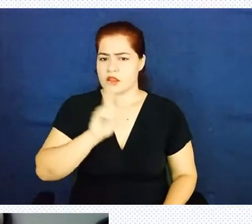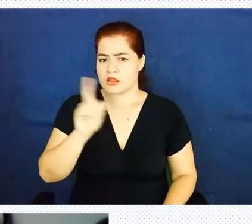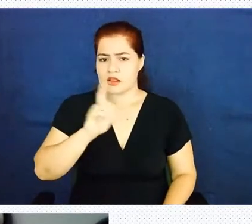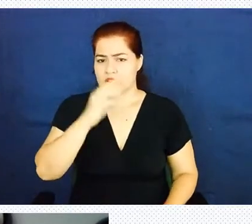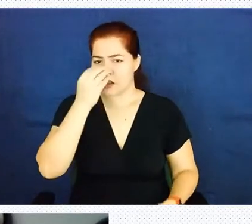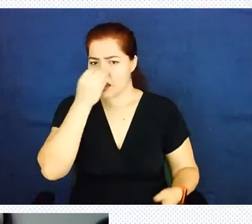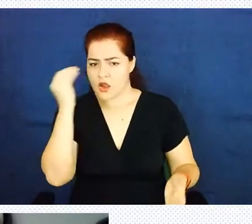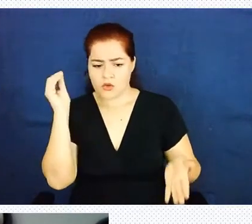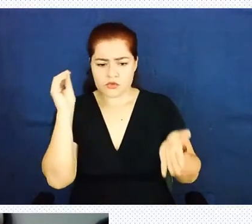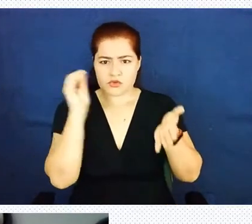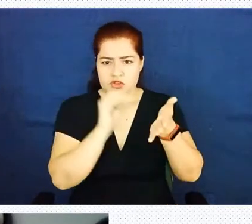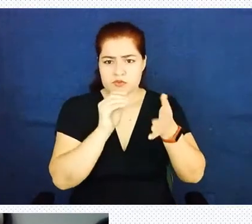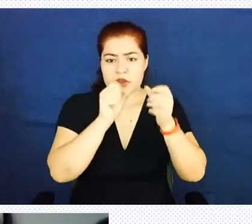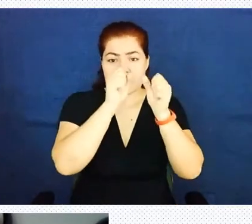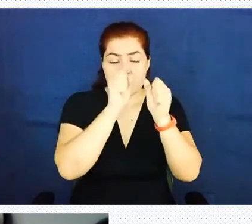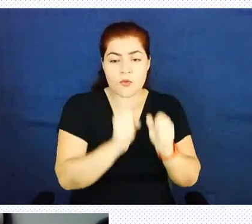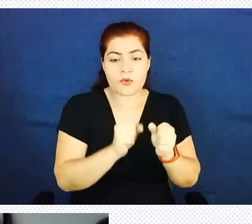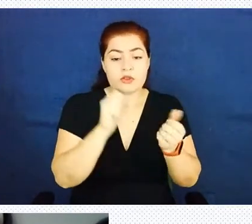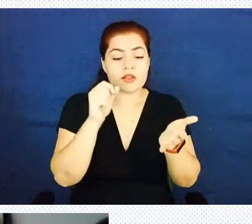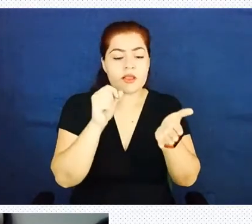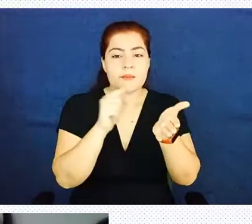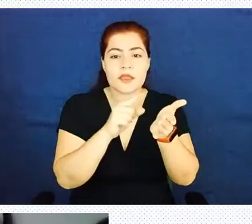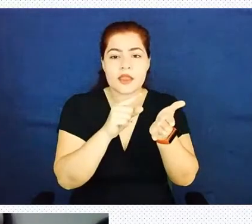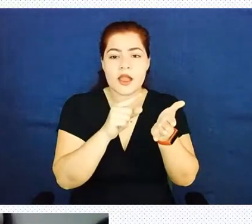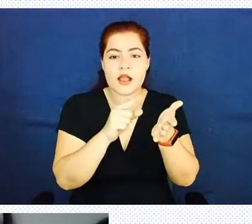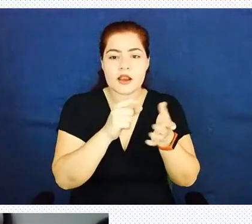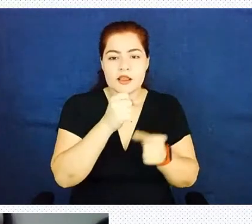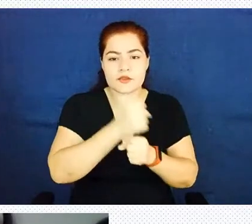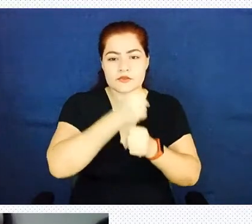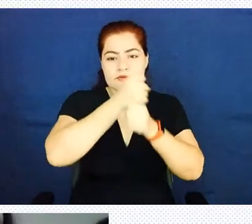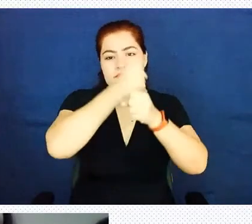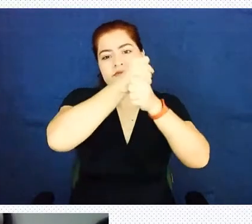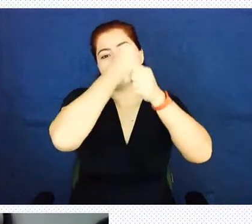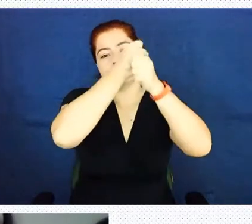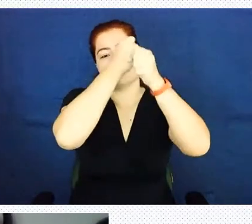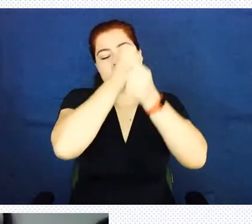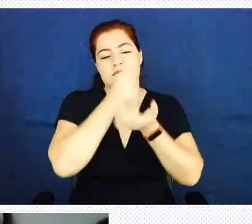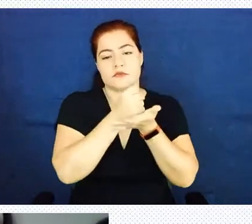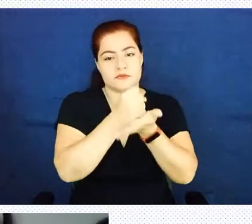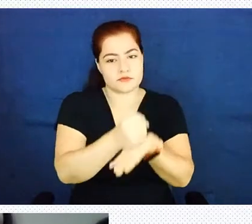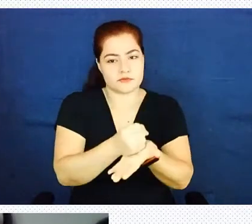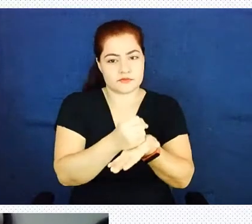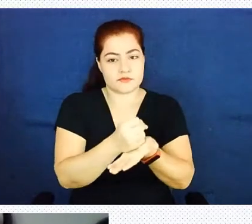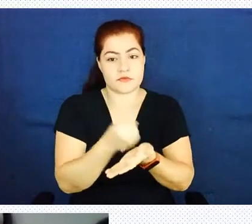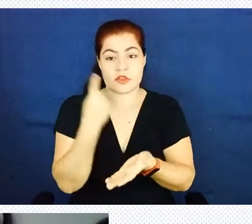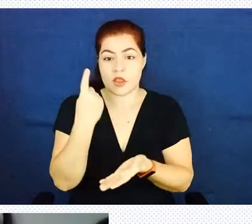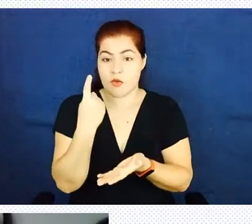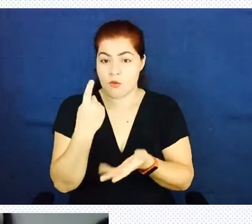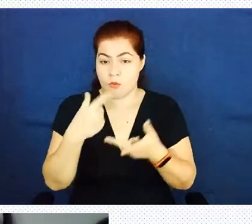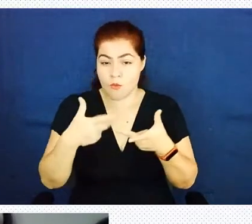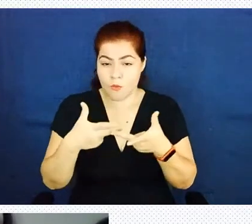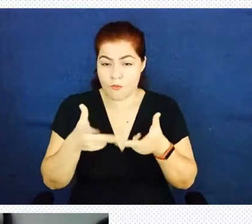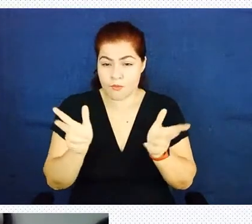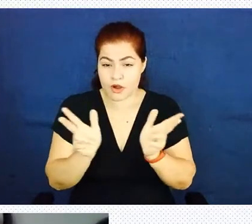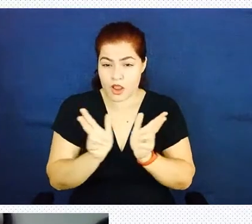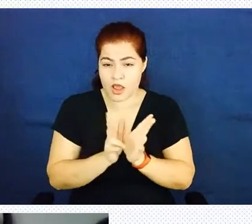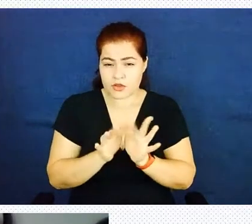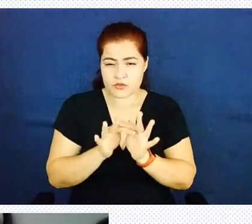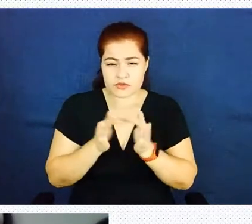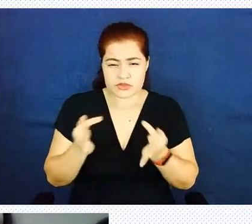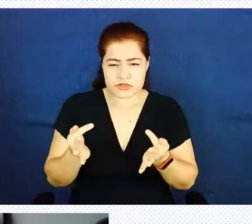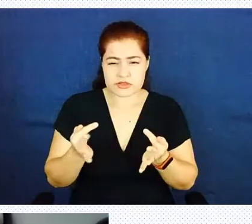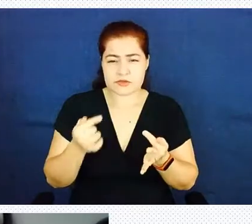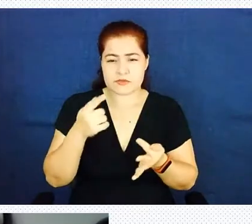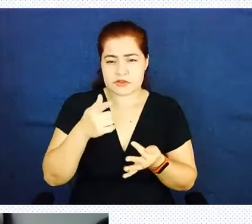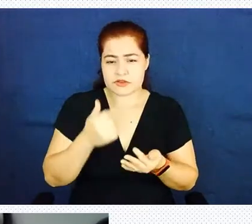poder da migalha na obra do auxílio. O prato simples que partilhas